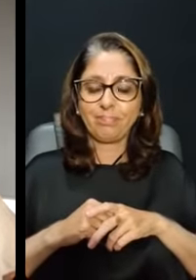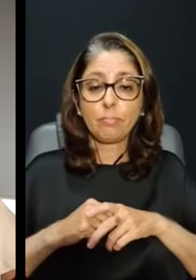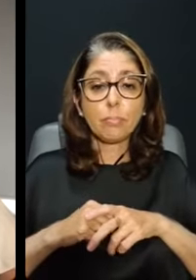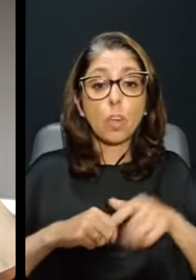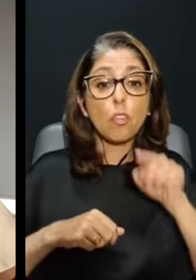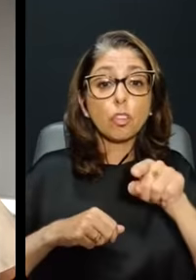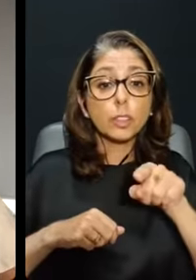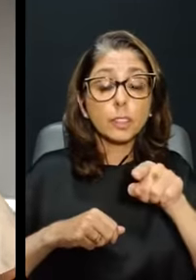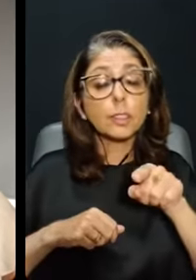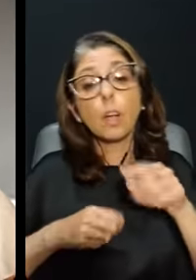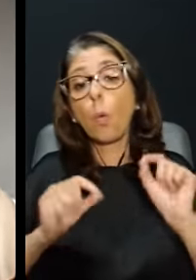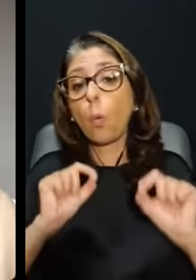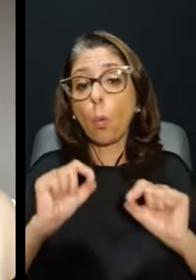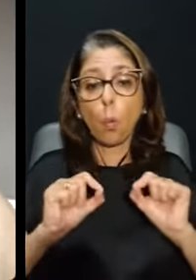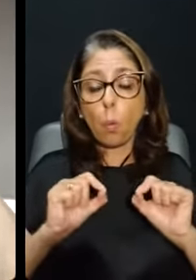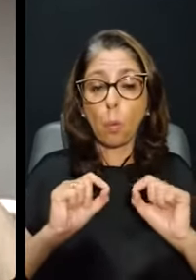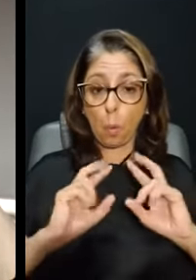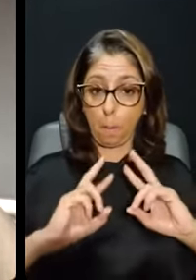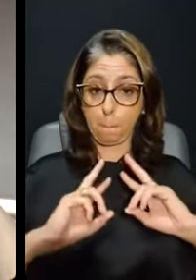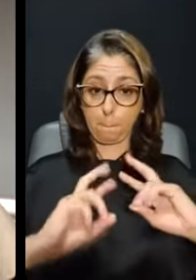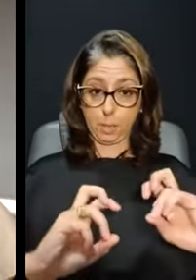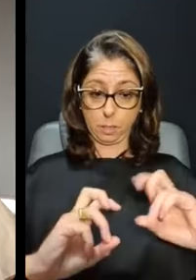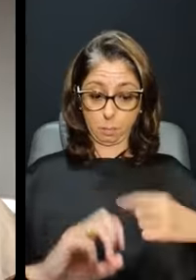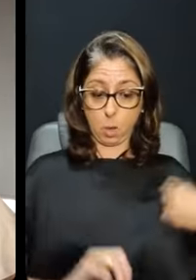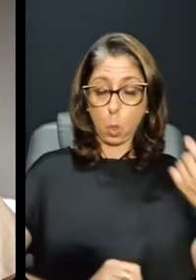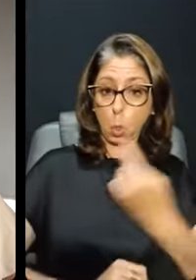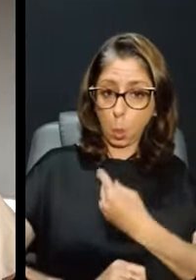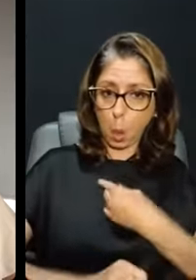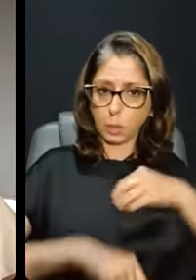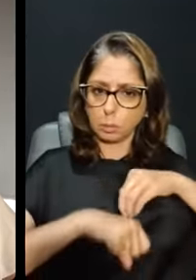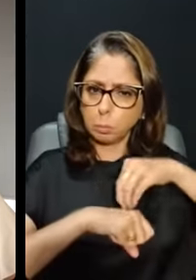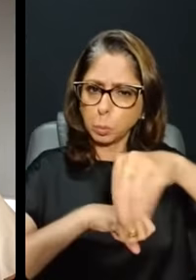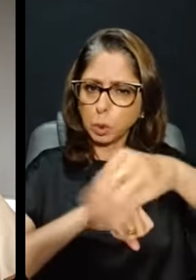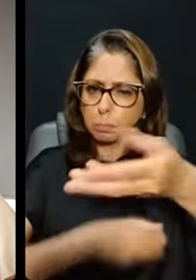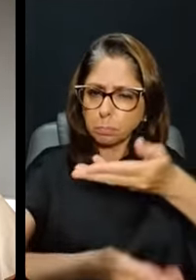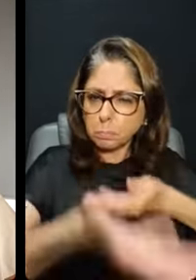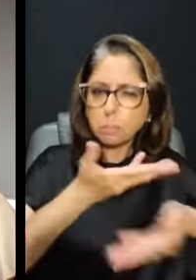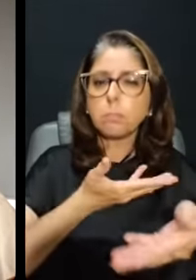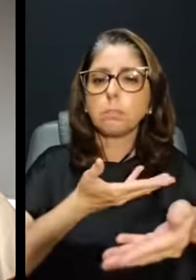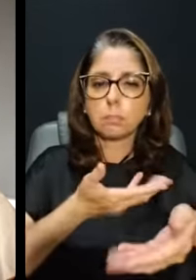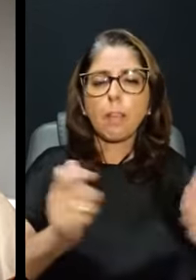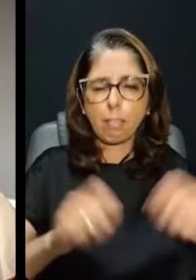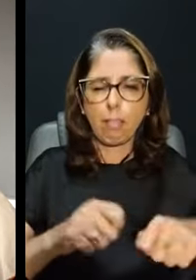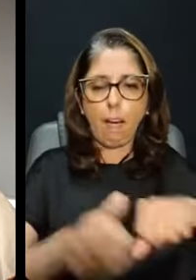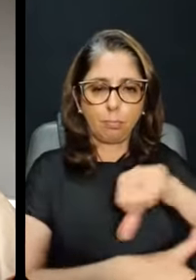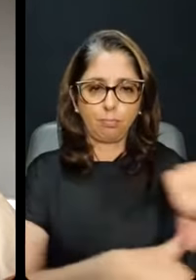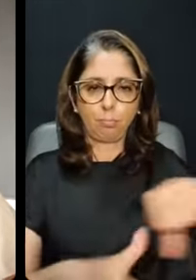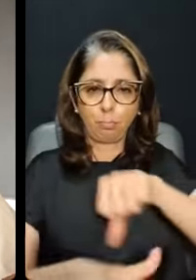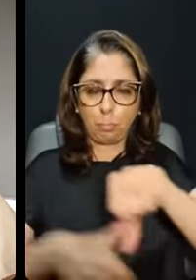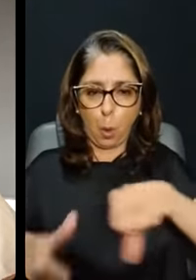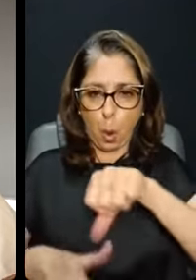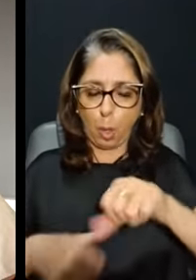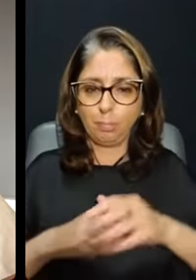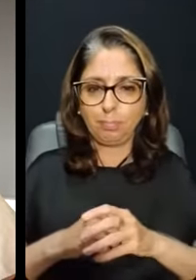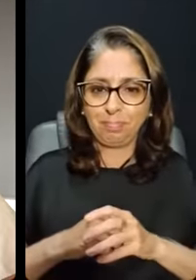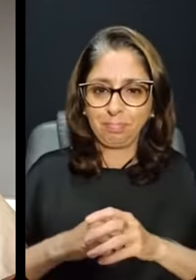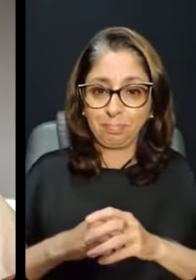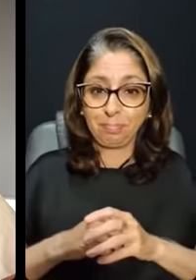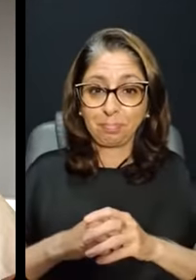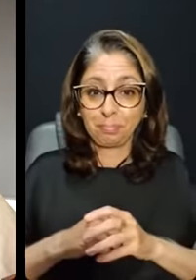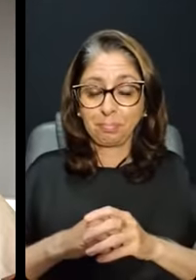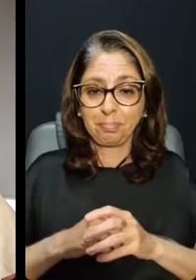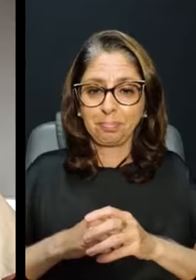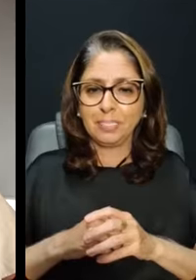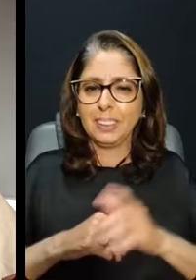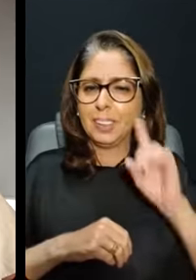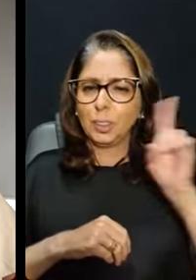pode realmente ser um agente transformador e potencializador dessa mudança. Esses dias foi Páscoa e